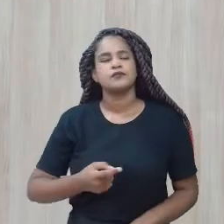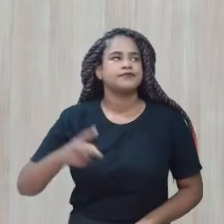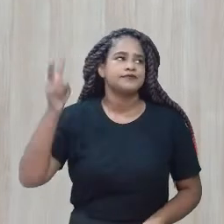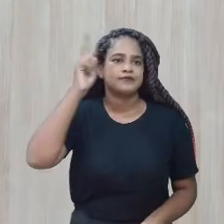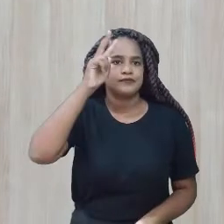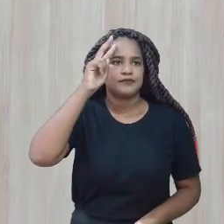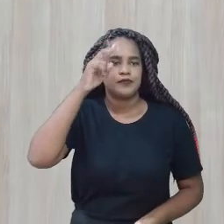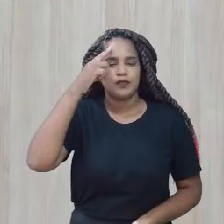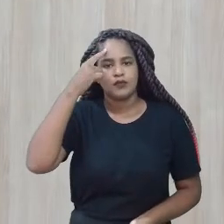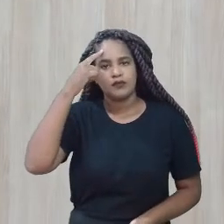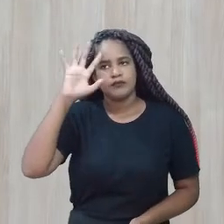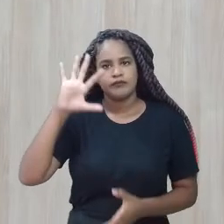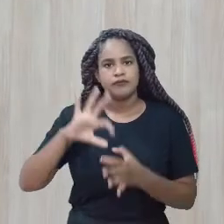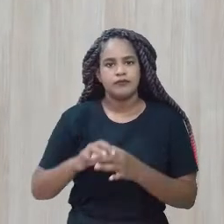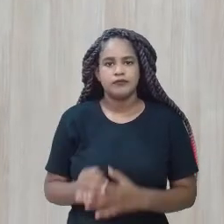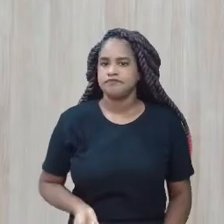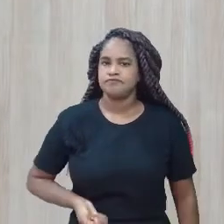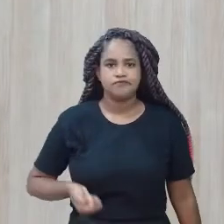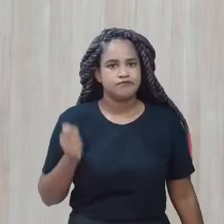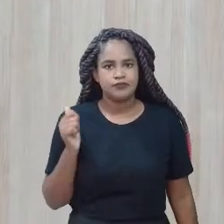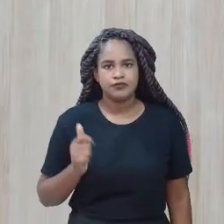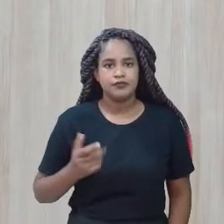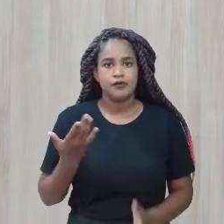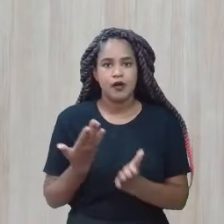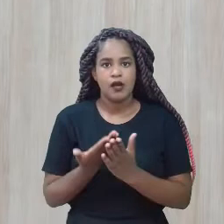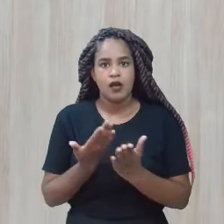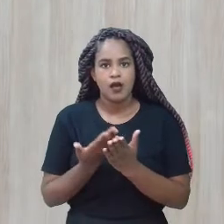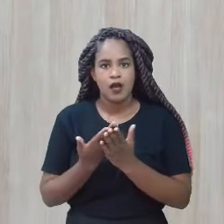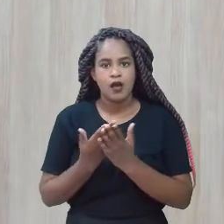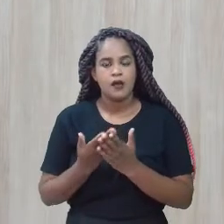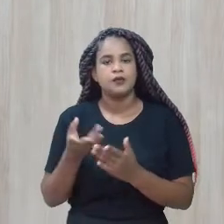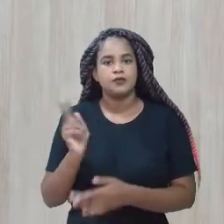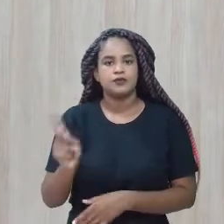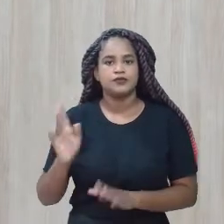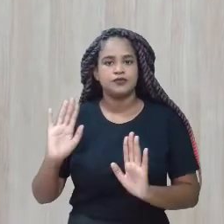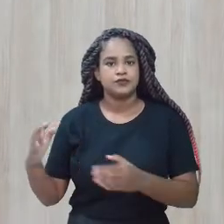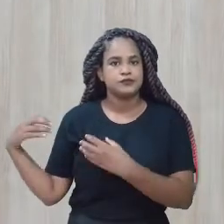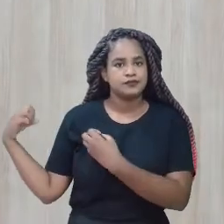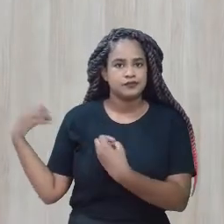lembrei, não é, da aula que a professora deu para a gente.